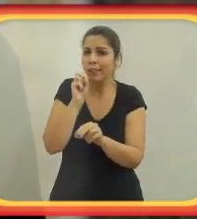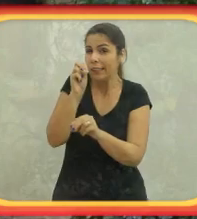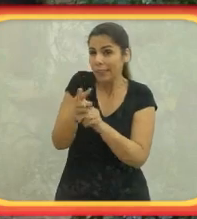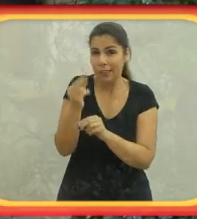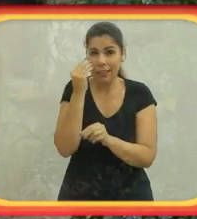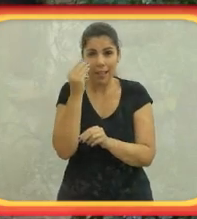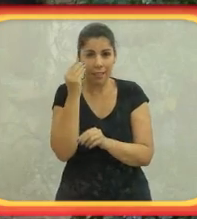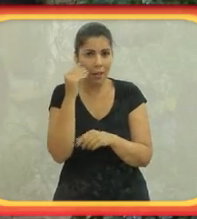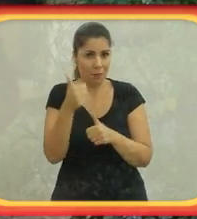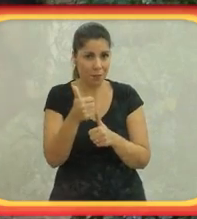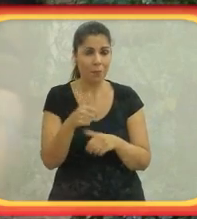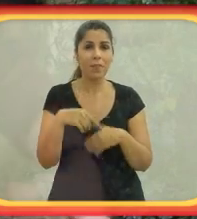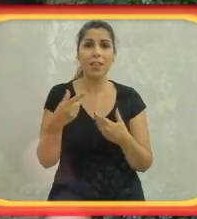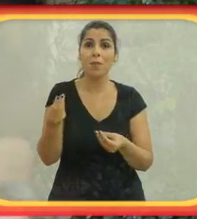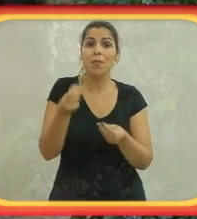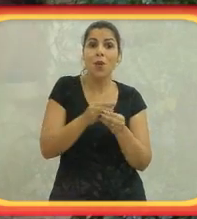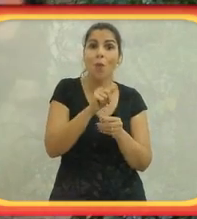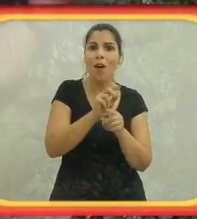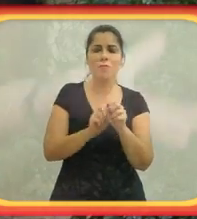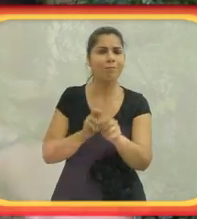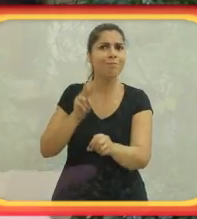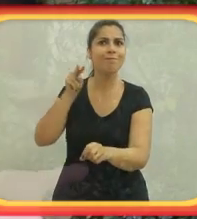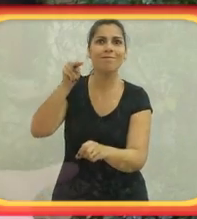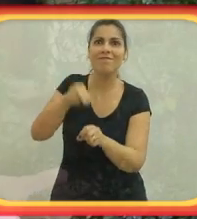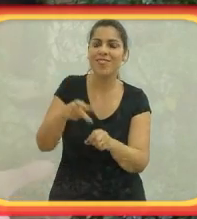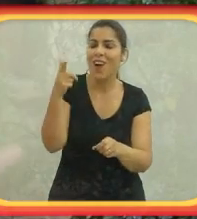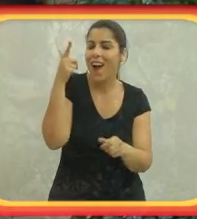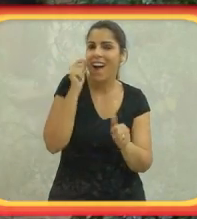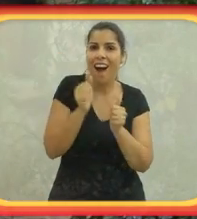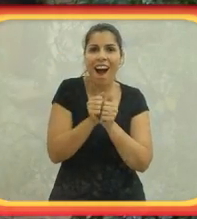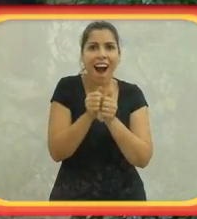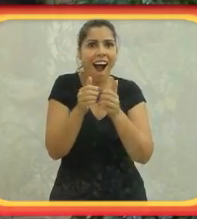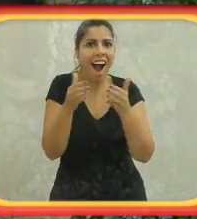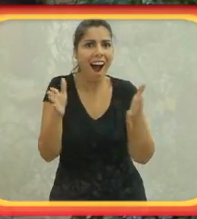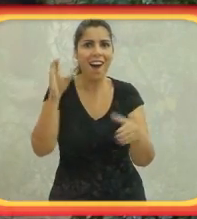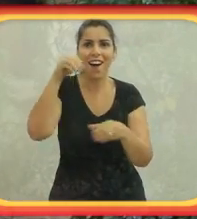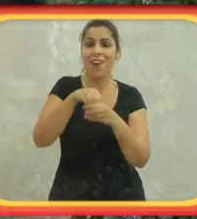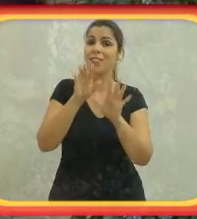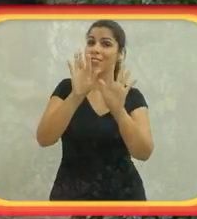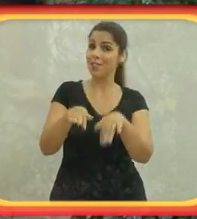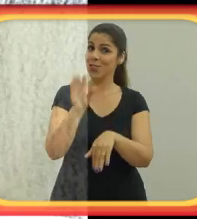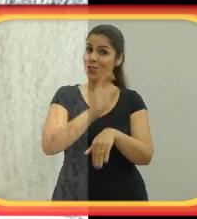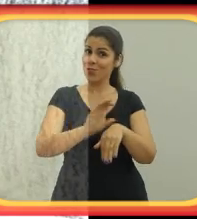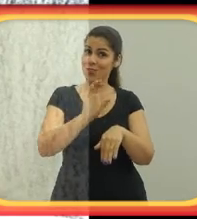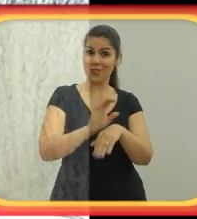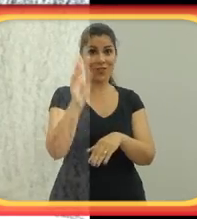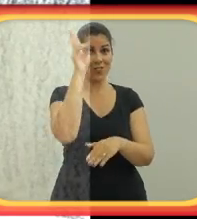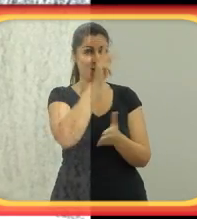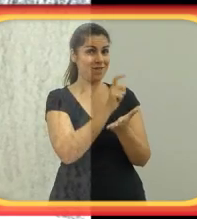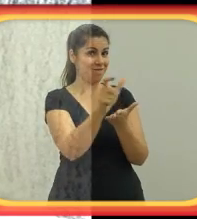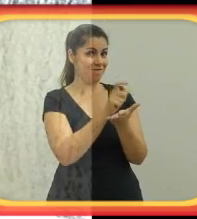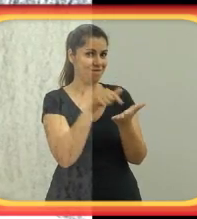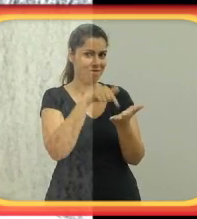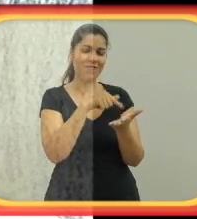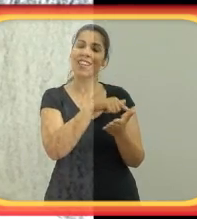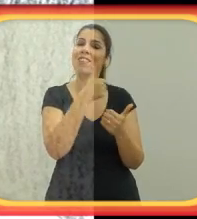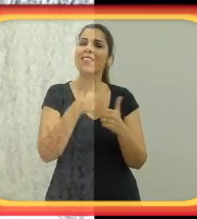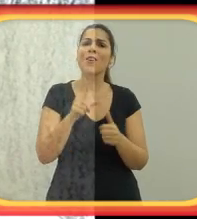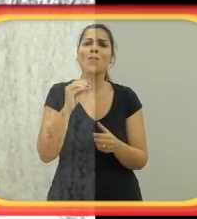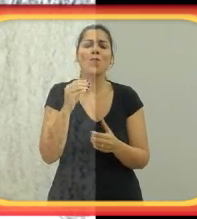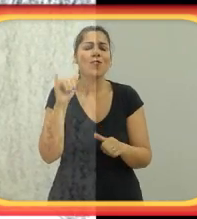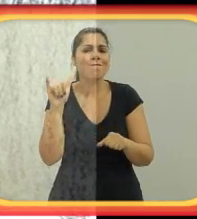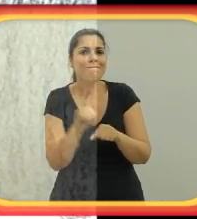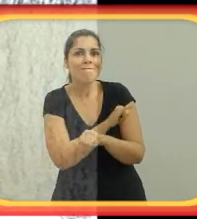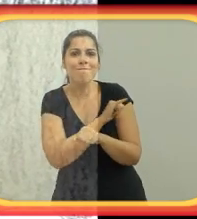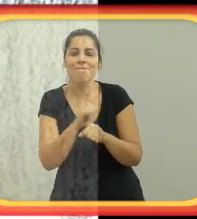para ela. E aí ela deu um salto muito grande depois que ela terminou o curso. As histórias em quadrinhos dela ficaram